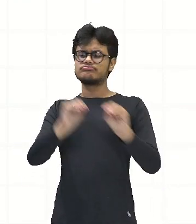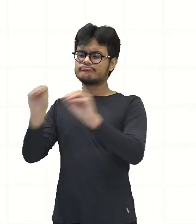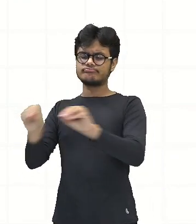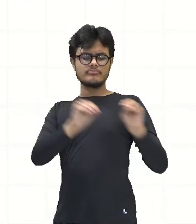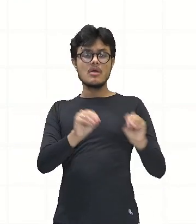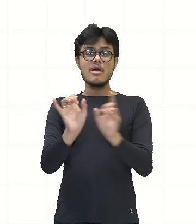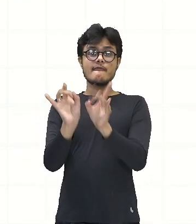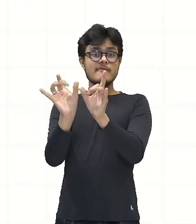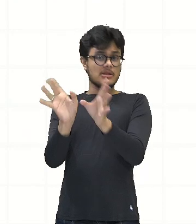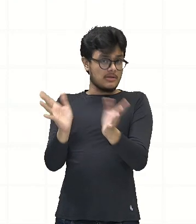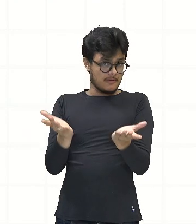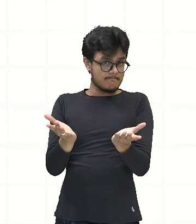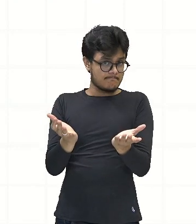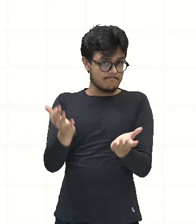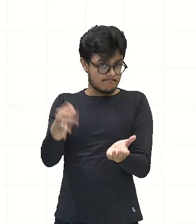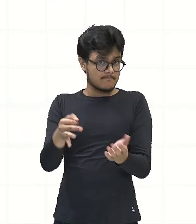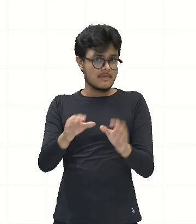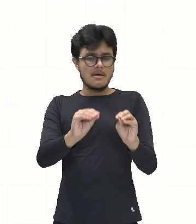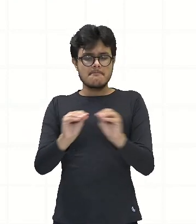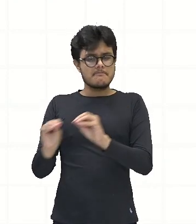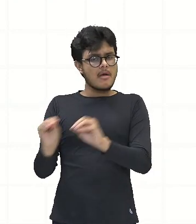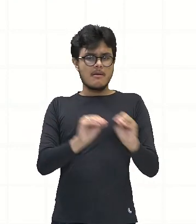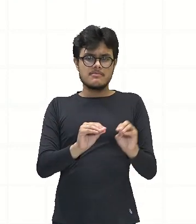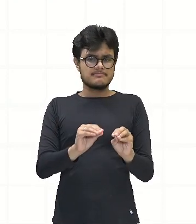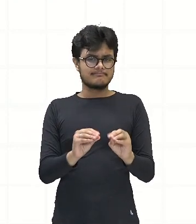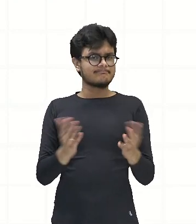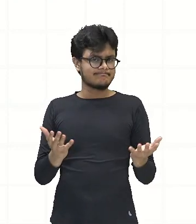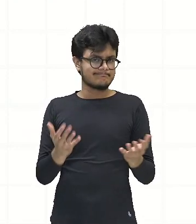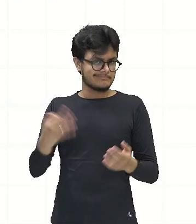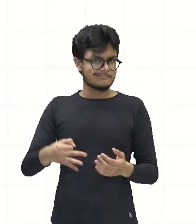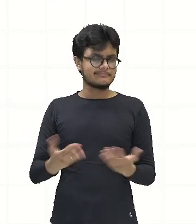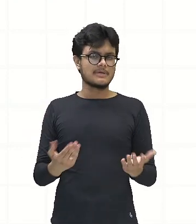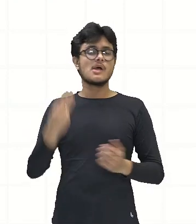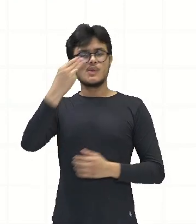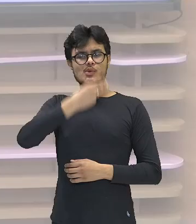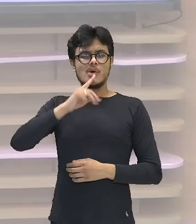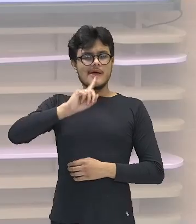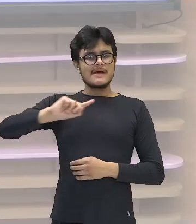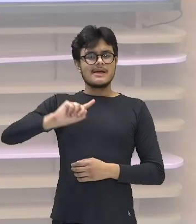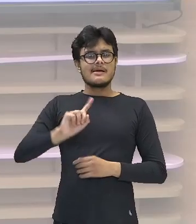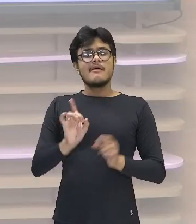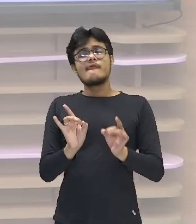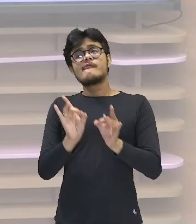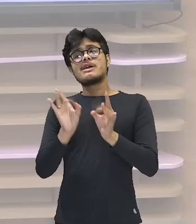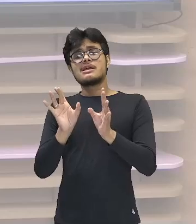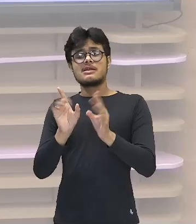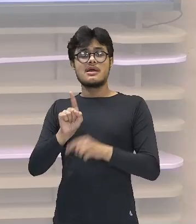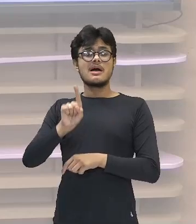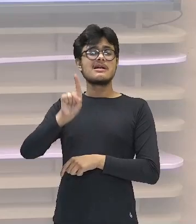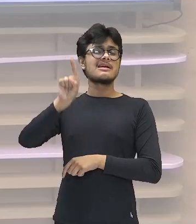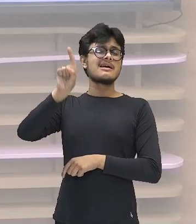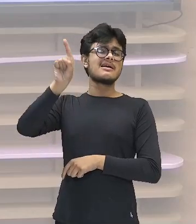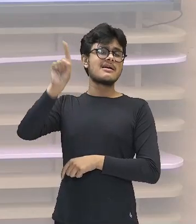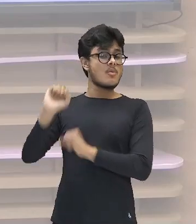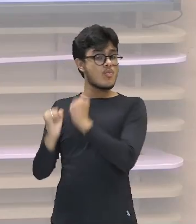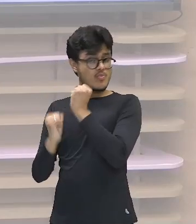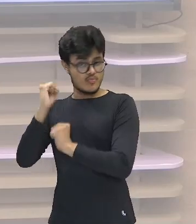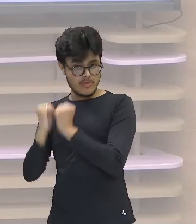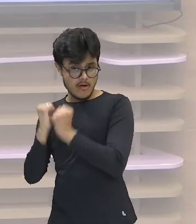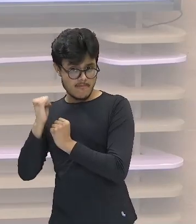a logística, o transporte da cana-de-açúcar até chegar ali para as fábricas, tá bom?